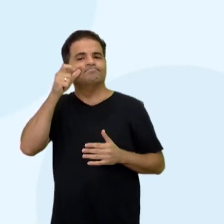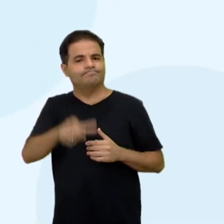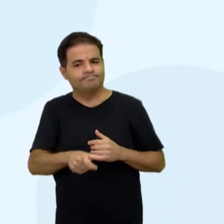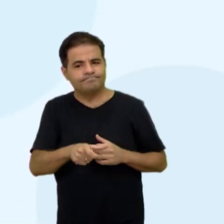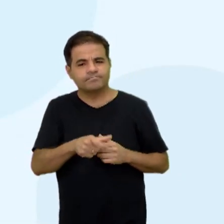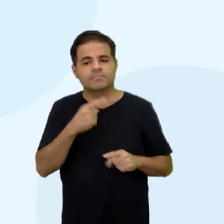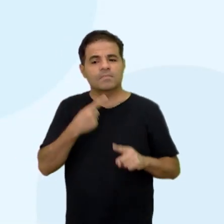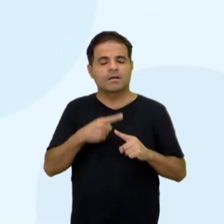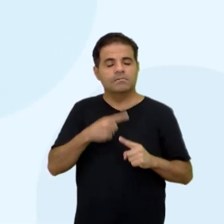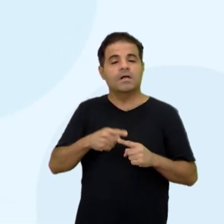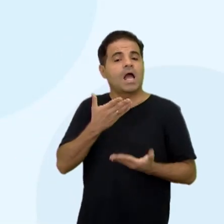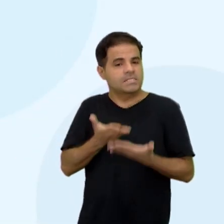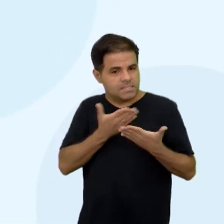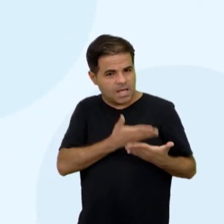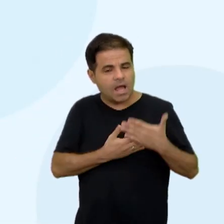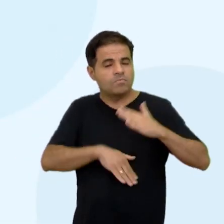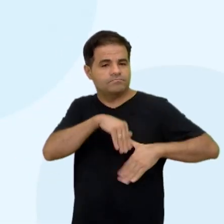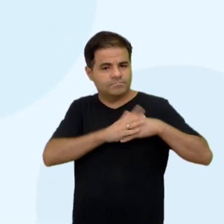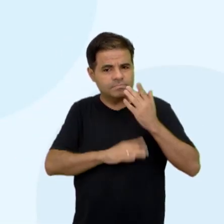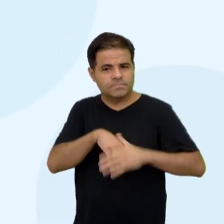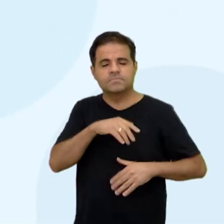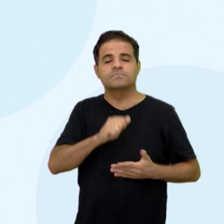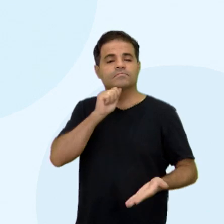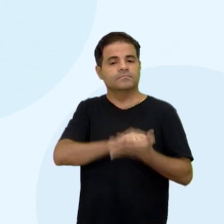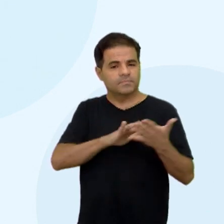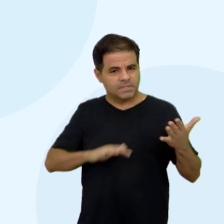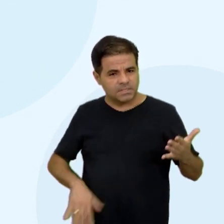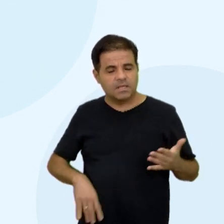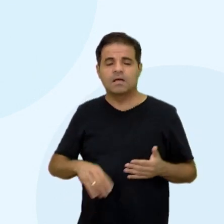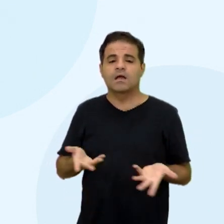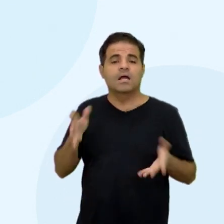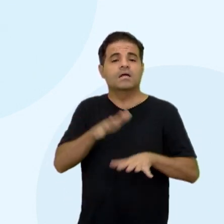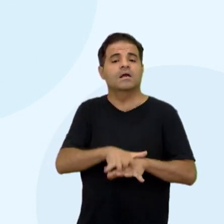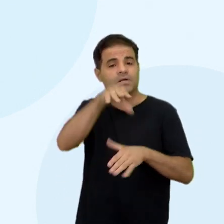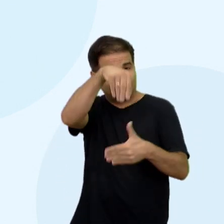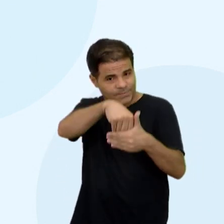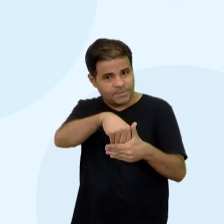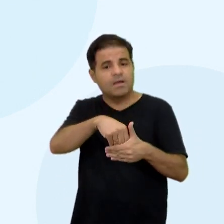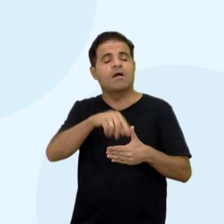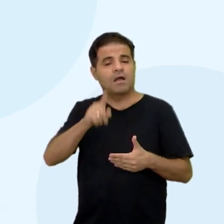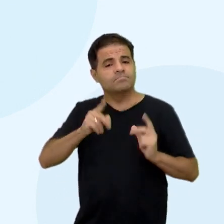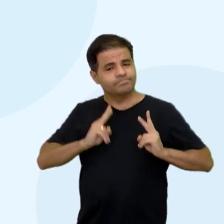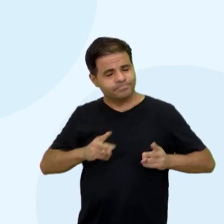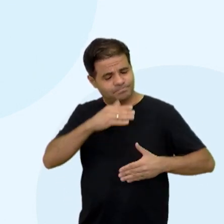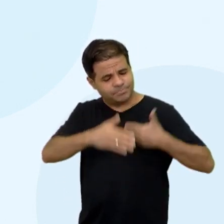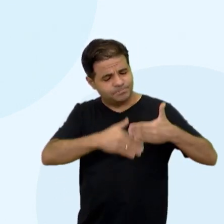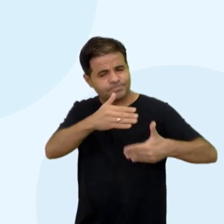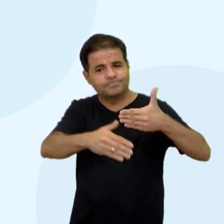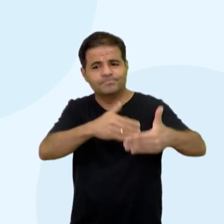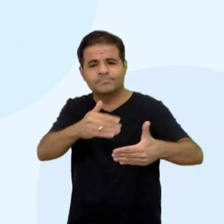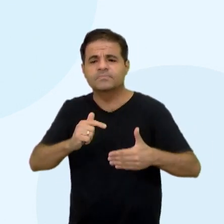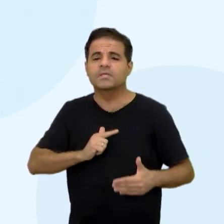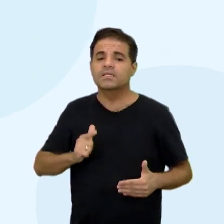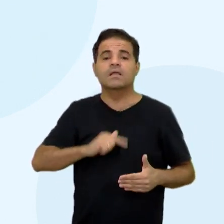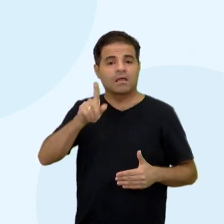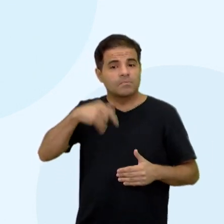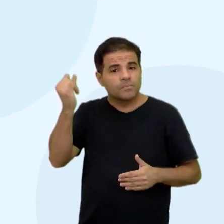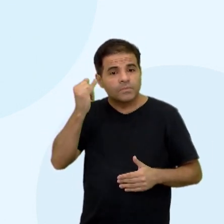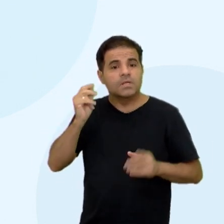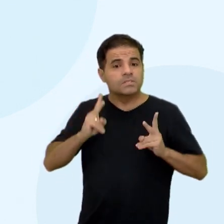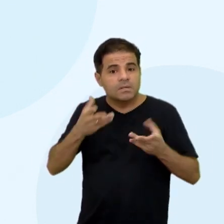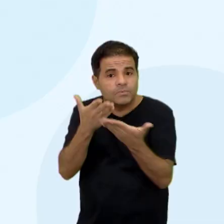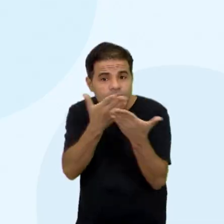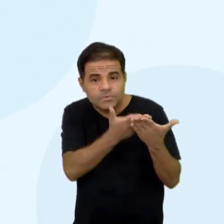porque assim, as aulas, além de as atividades serem integradas, elas são sequenciais, né? Então é importante sempre o